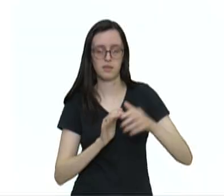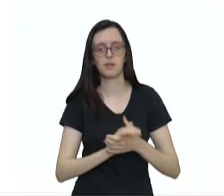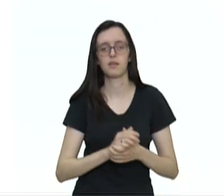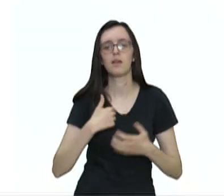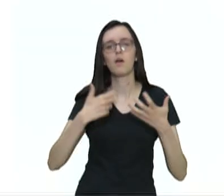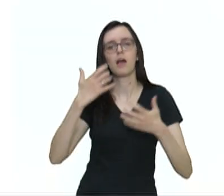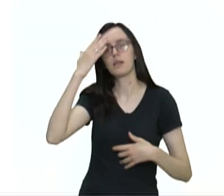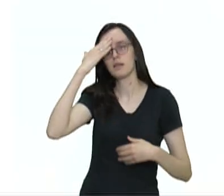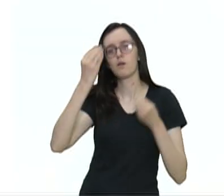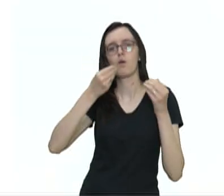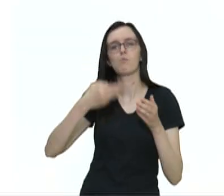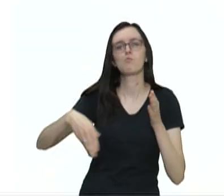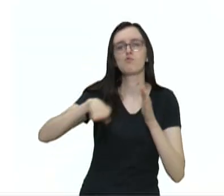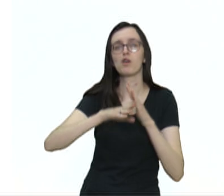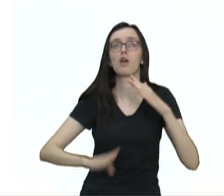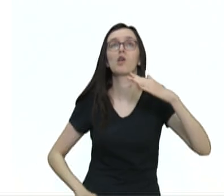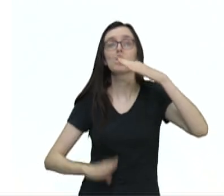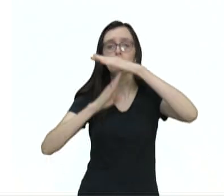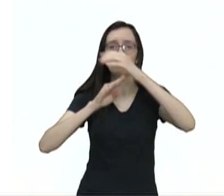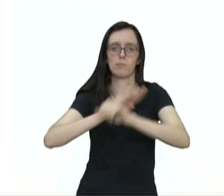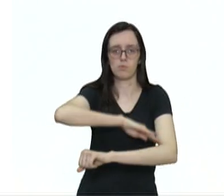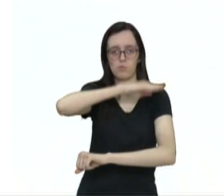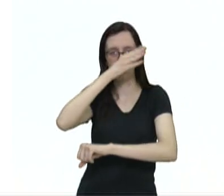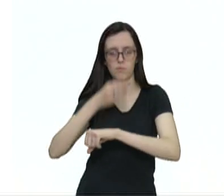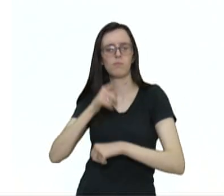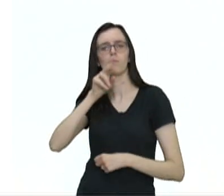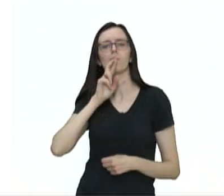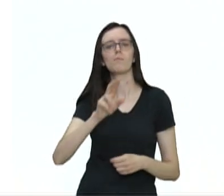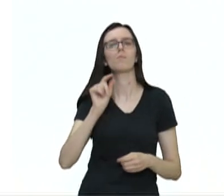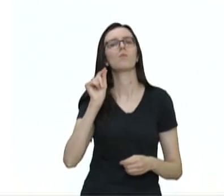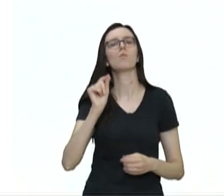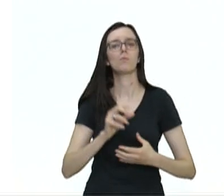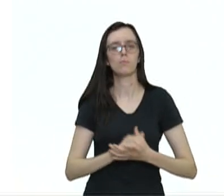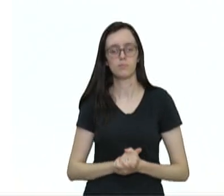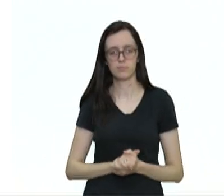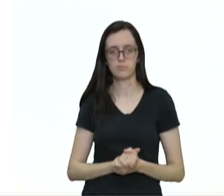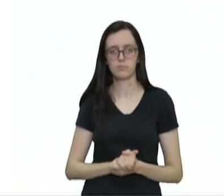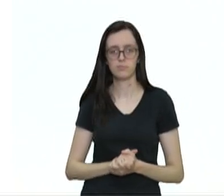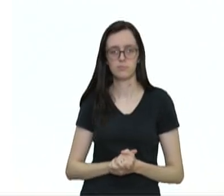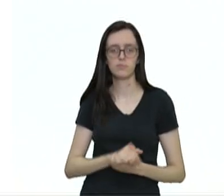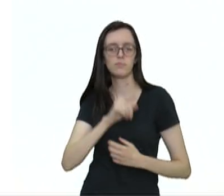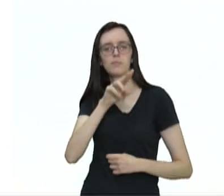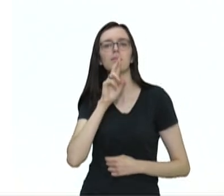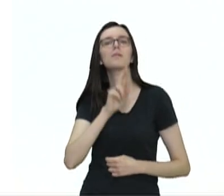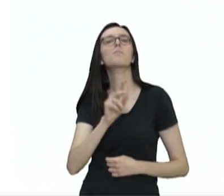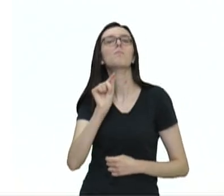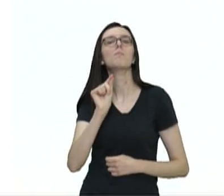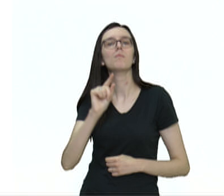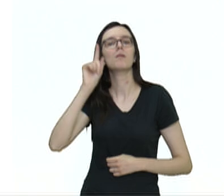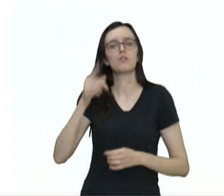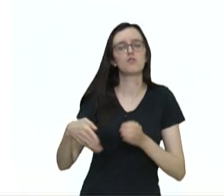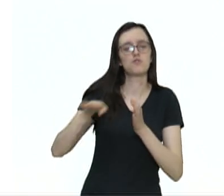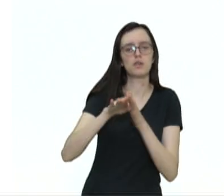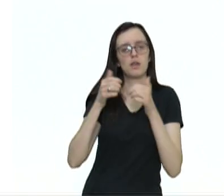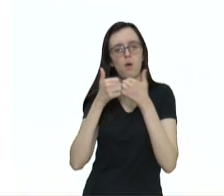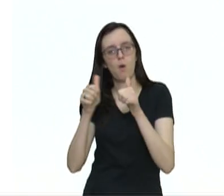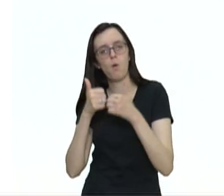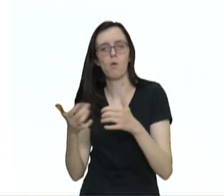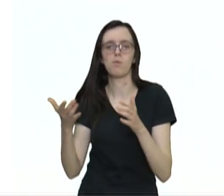como é que chegava no topo do Corcovado. O que você respondeu? Você deve ter respondido que você pode chegar de bus,